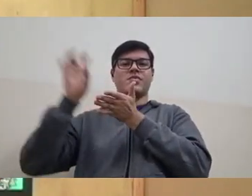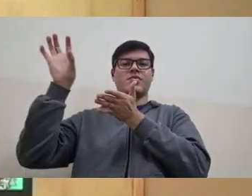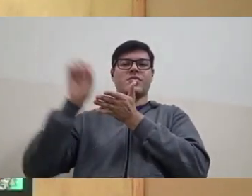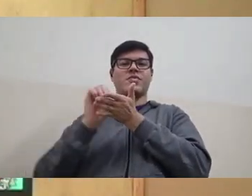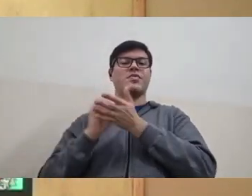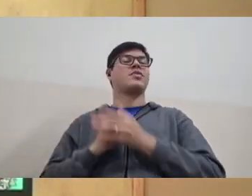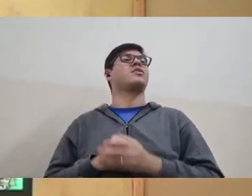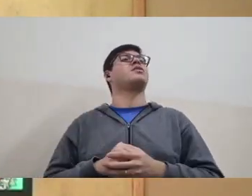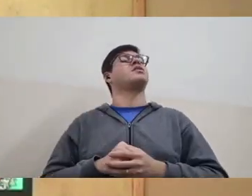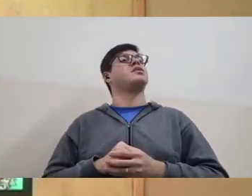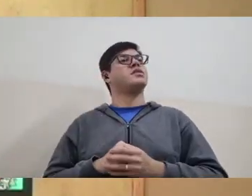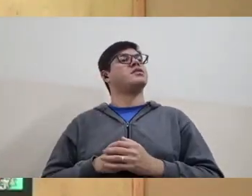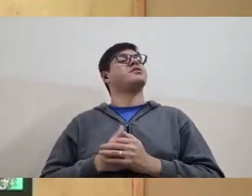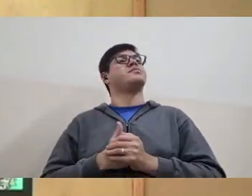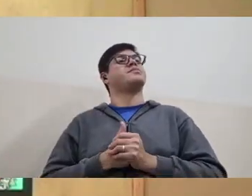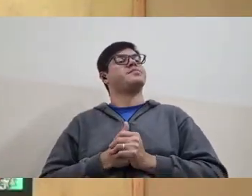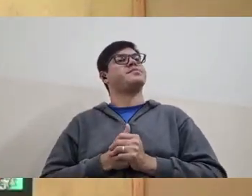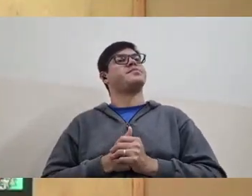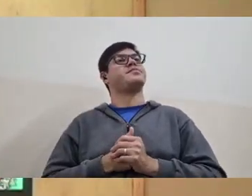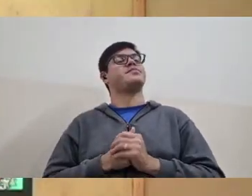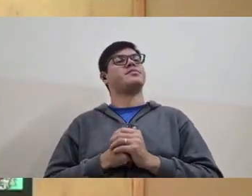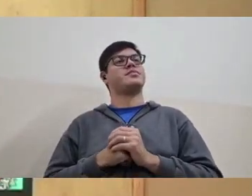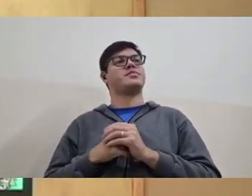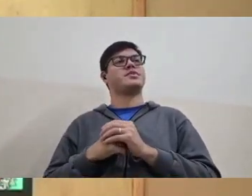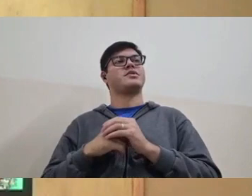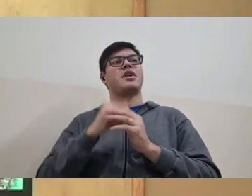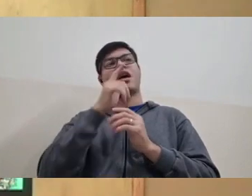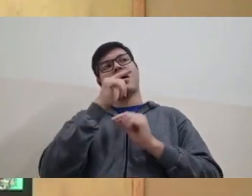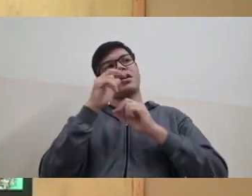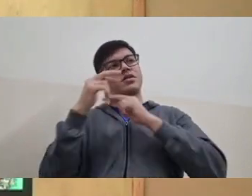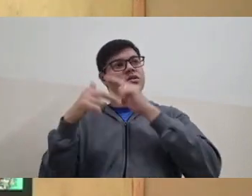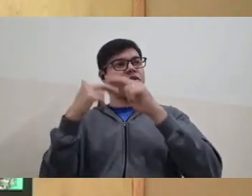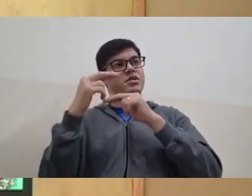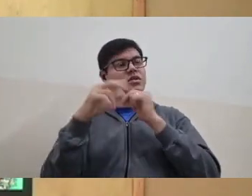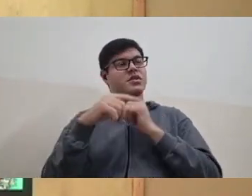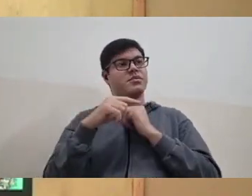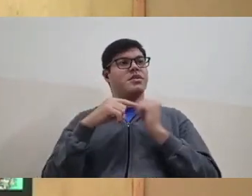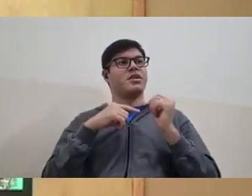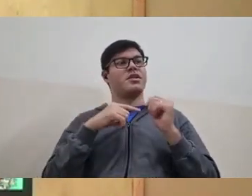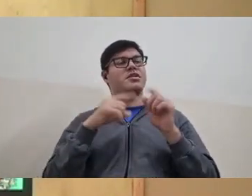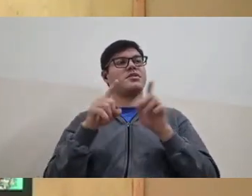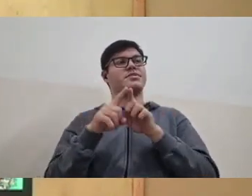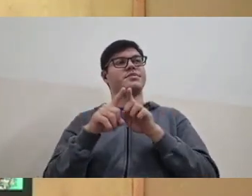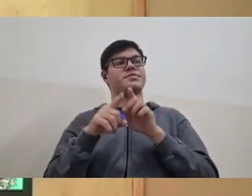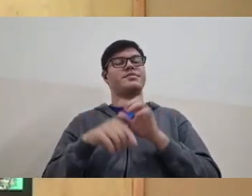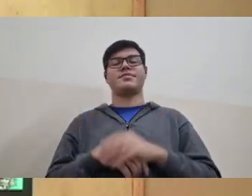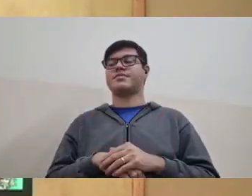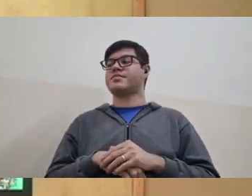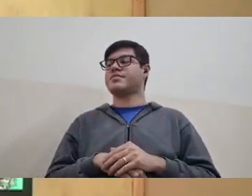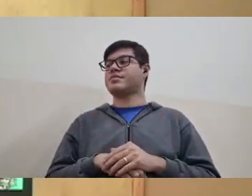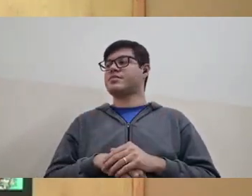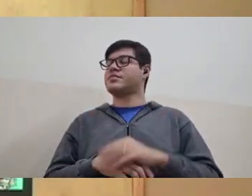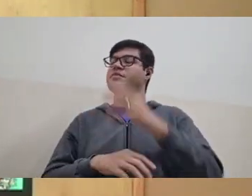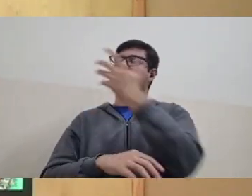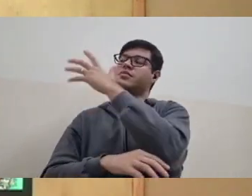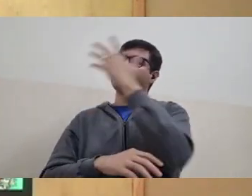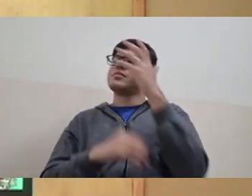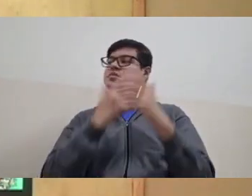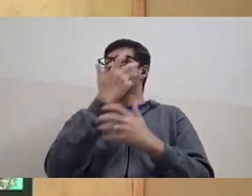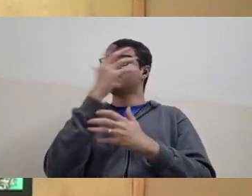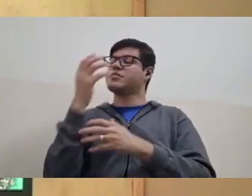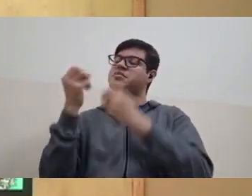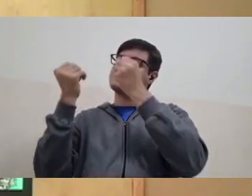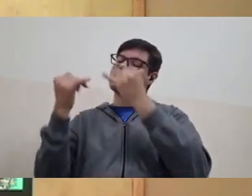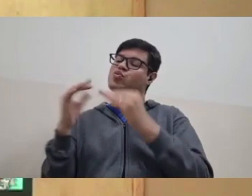terreno permeável. E reuso de água. E reuso de água, é o reuso que eu estava esquecendo. Bom, meio ambiente a gente falou